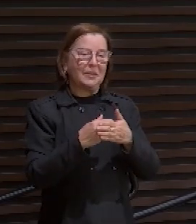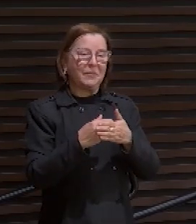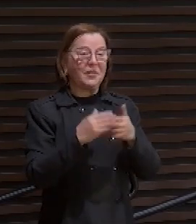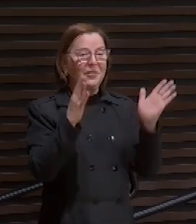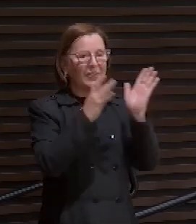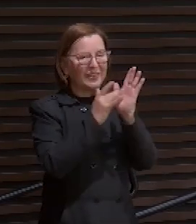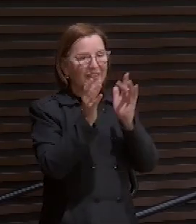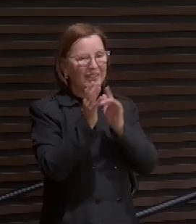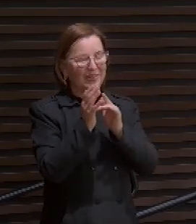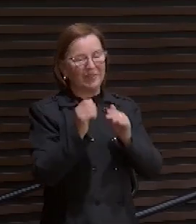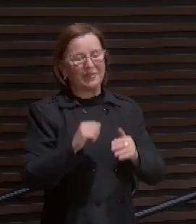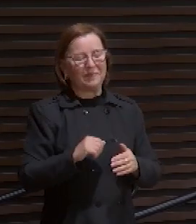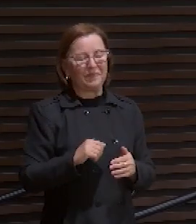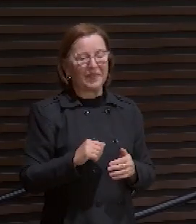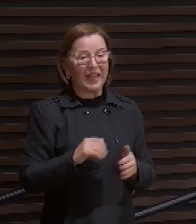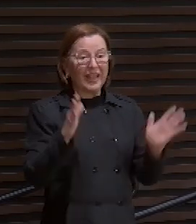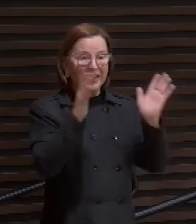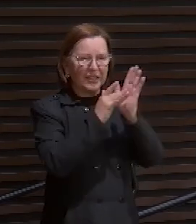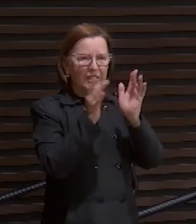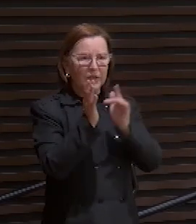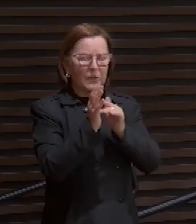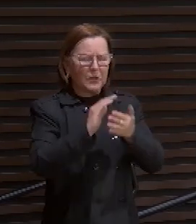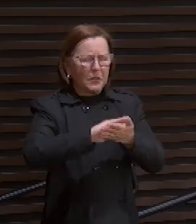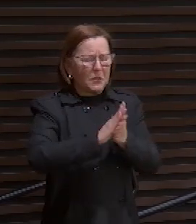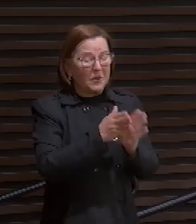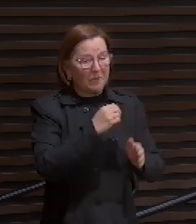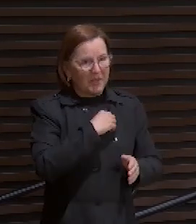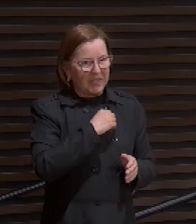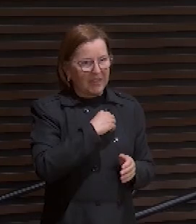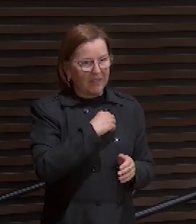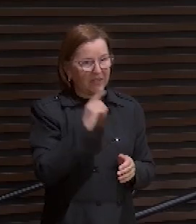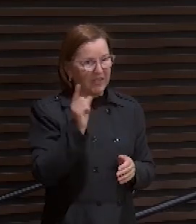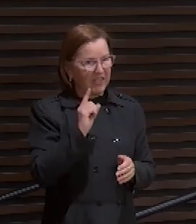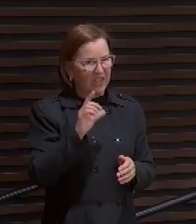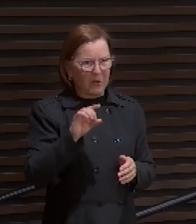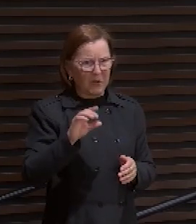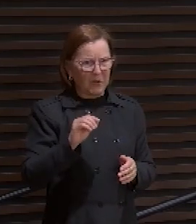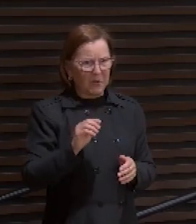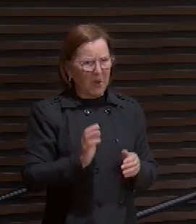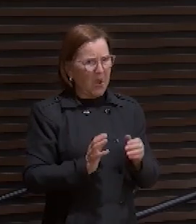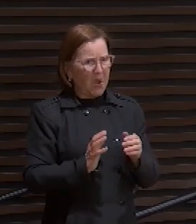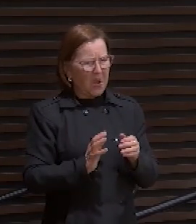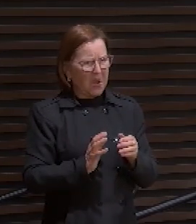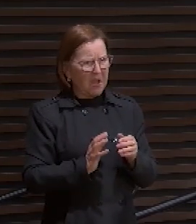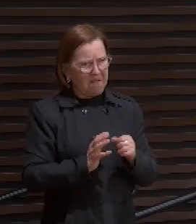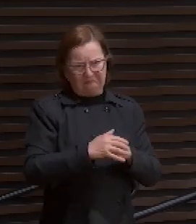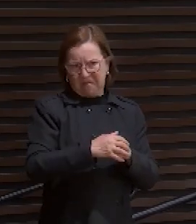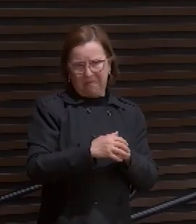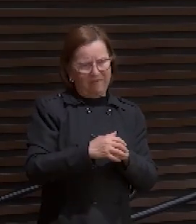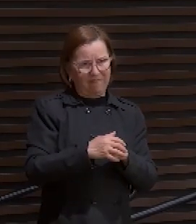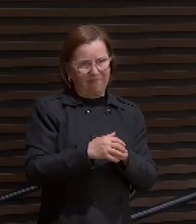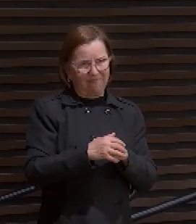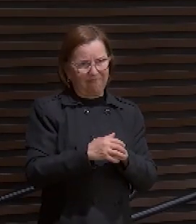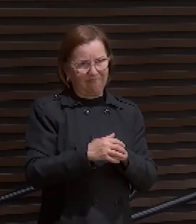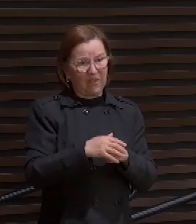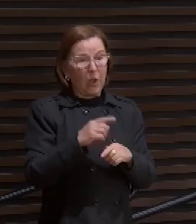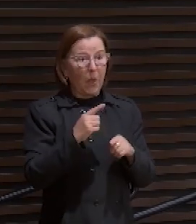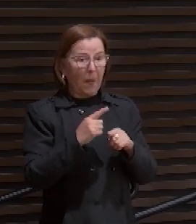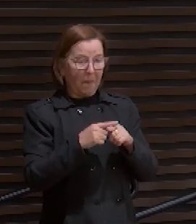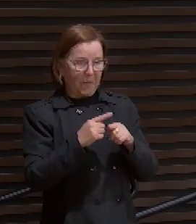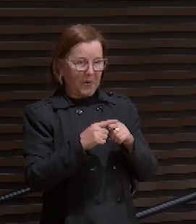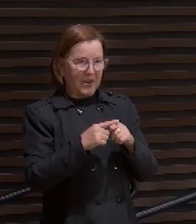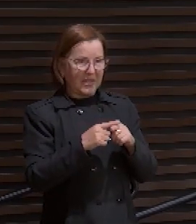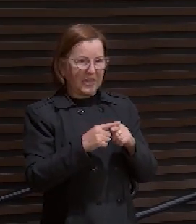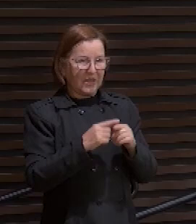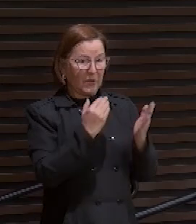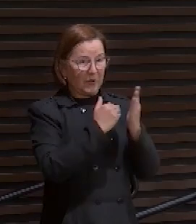os pecados e não apenas os cobriu, porque o sumo sacerdote tinha que passar o sangue sobre